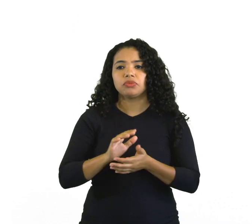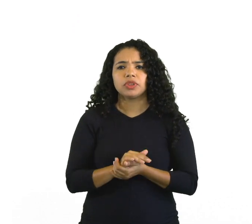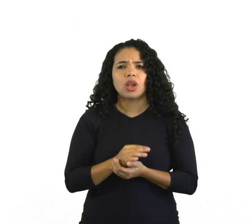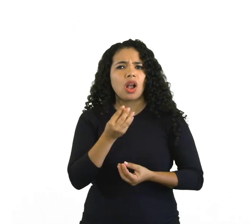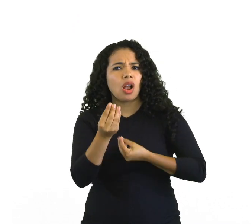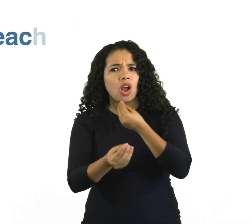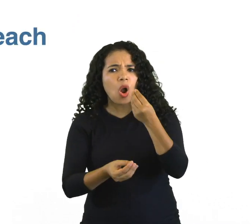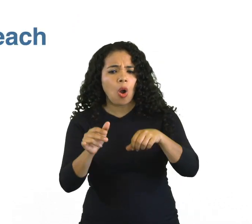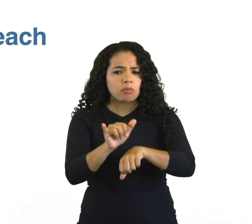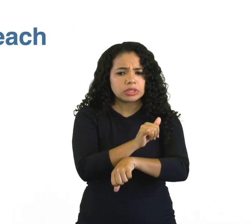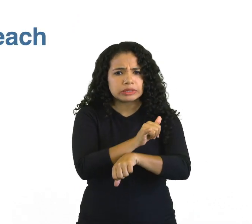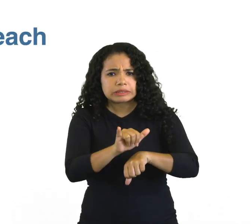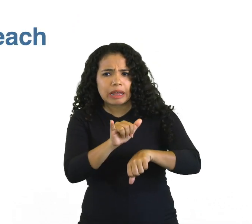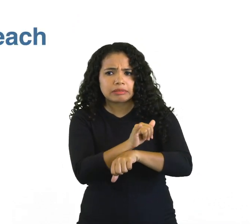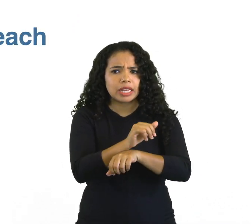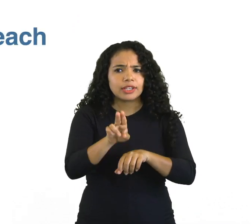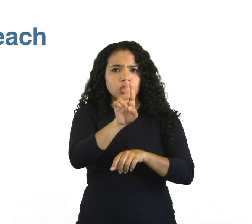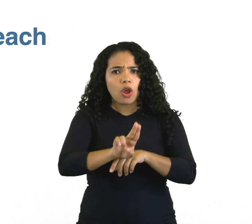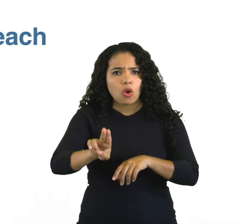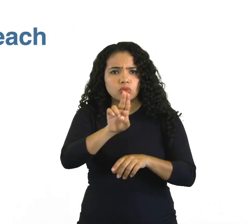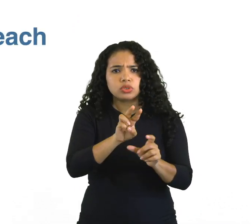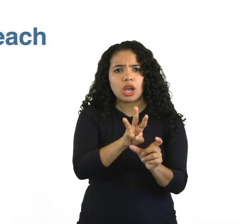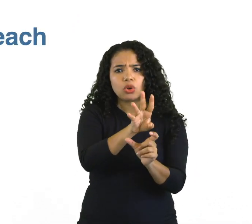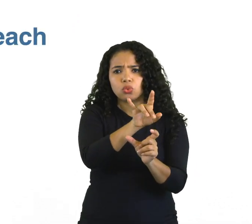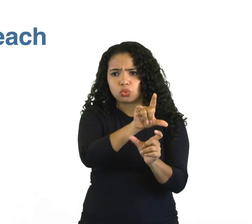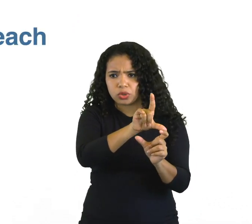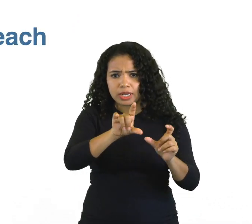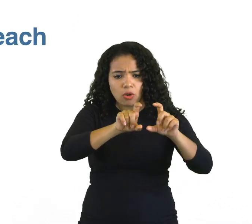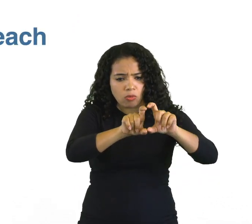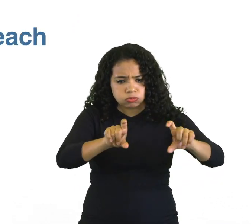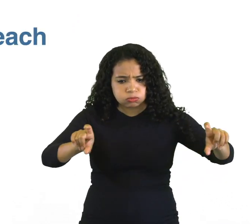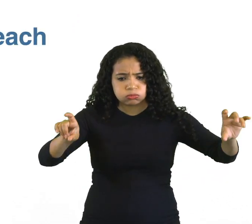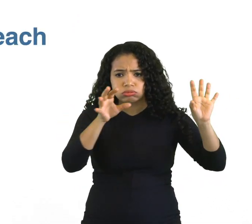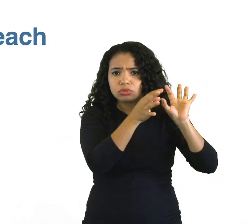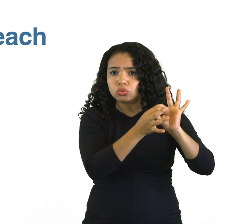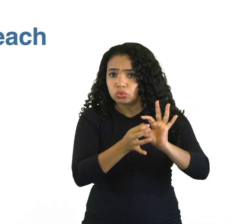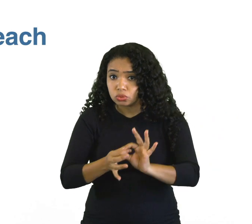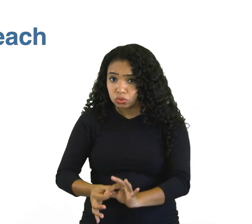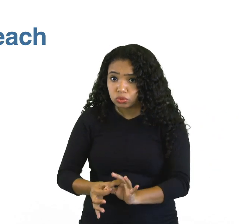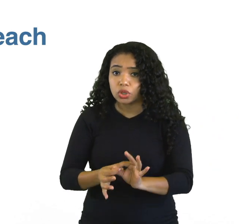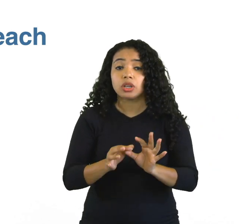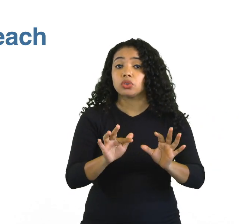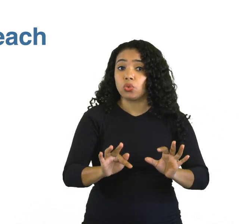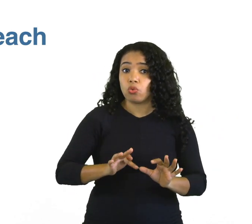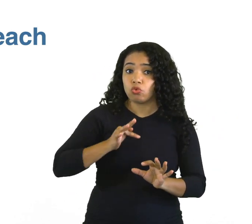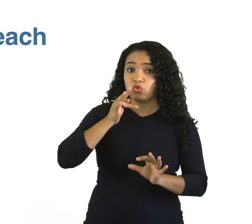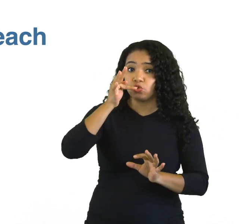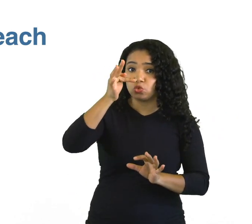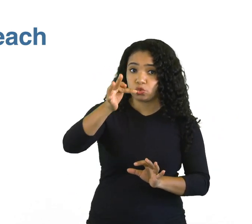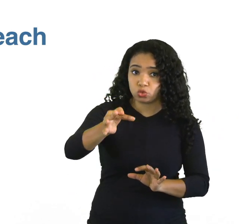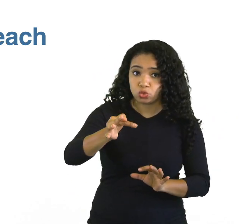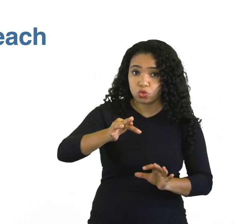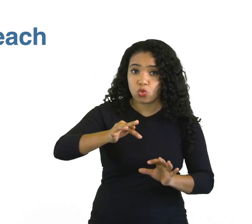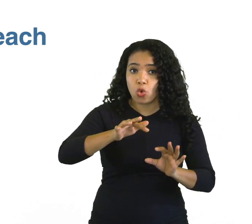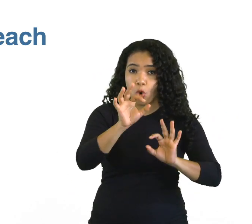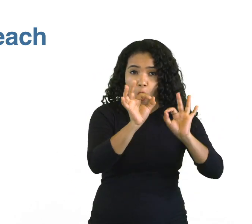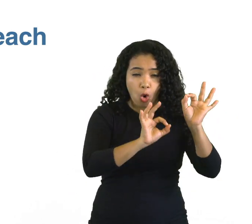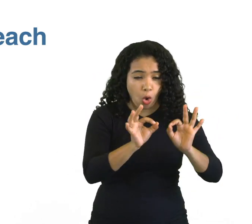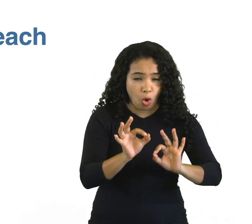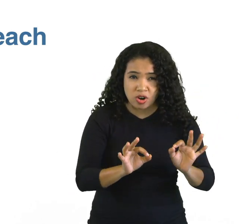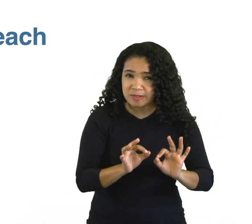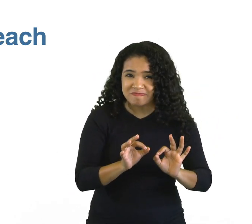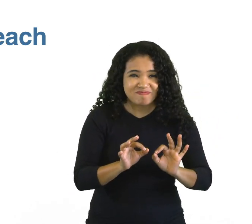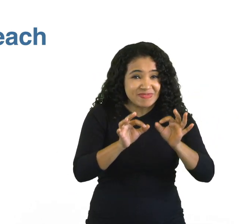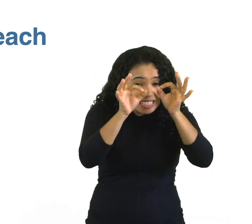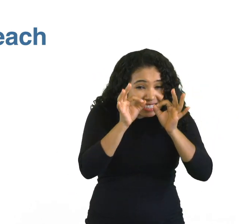se usa o will. A gente utiliza o will em situações em que o futuro não é muito planejado. Obviamente